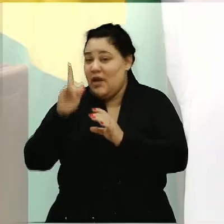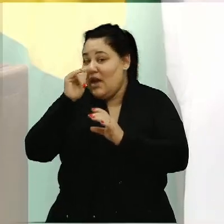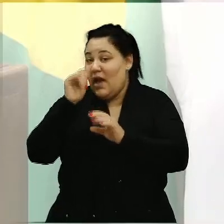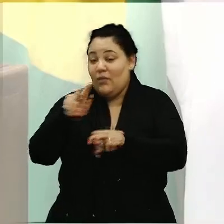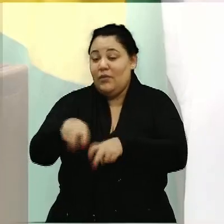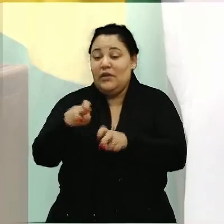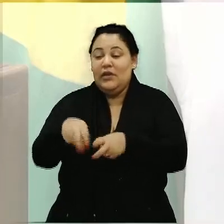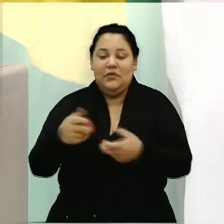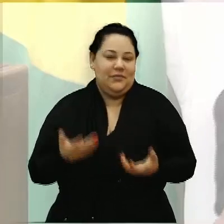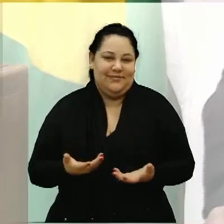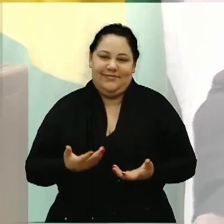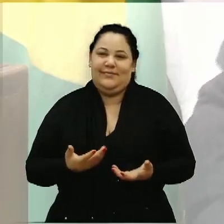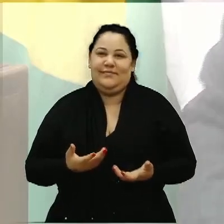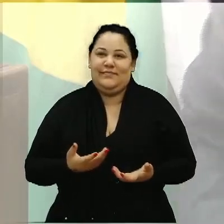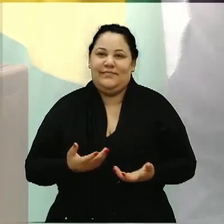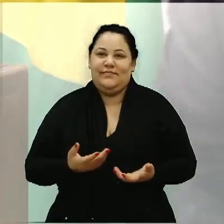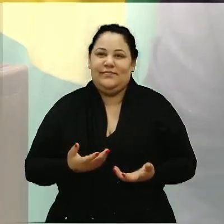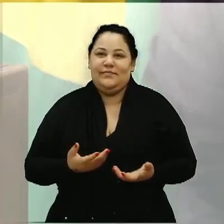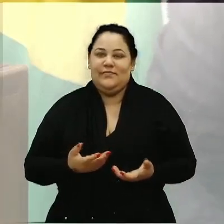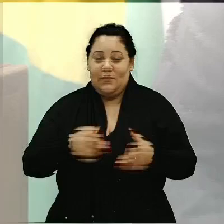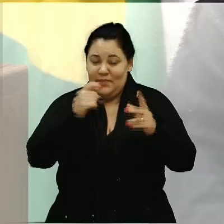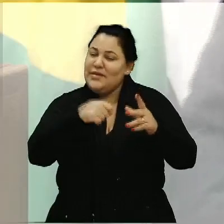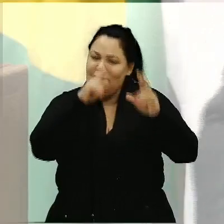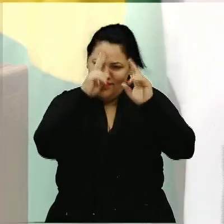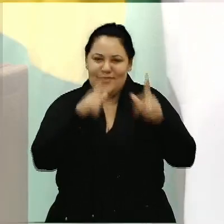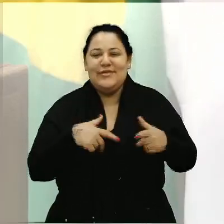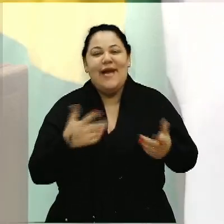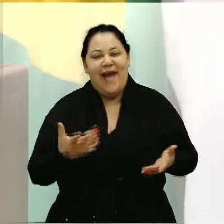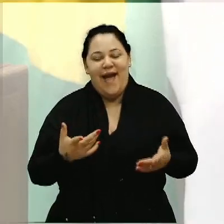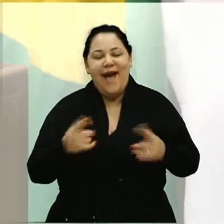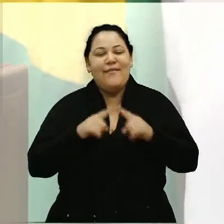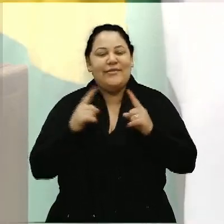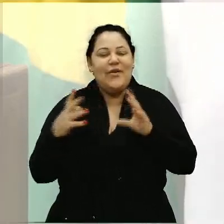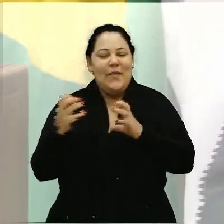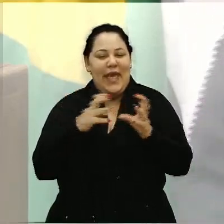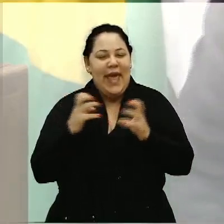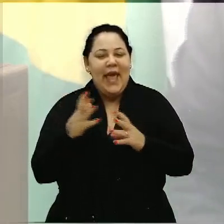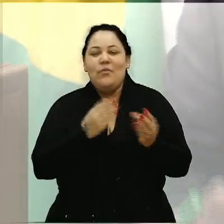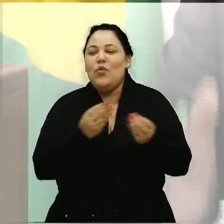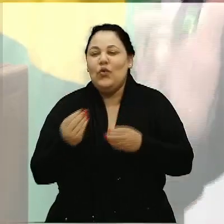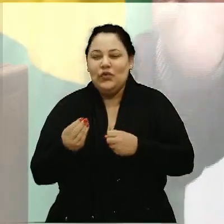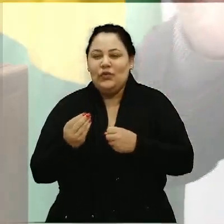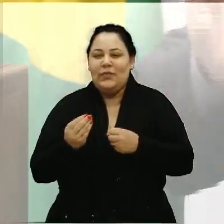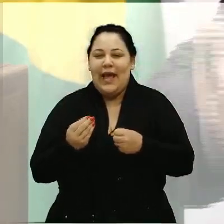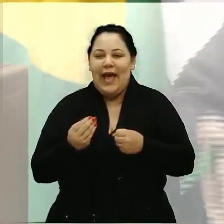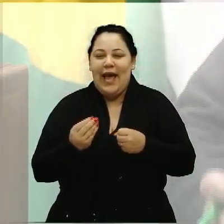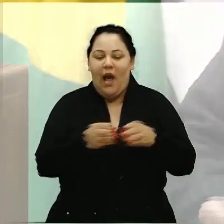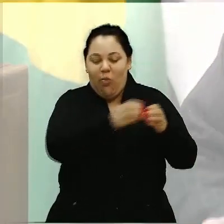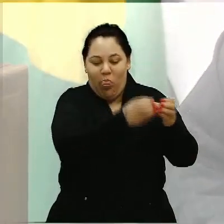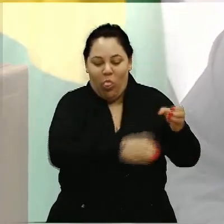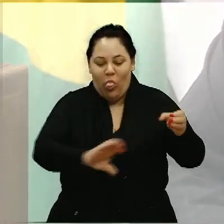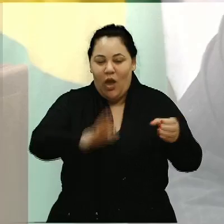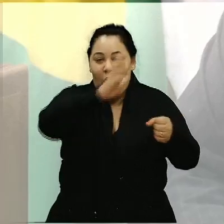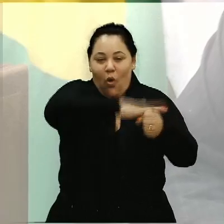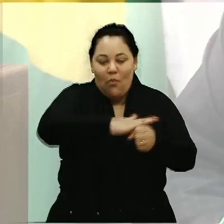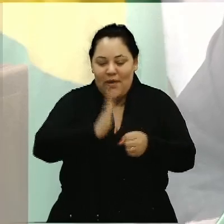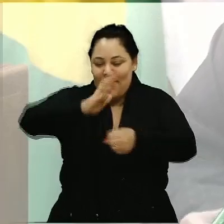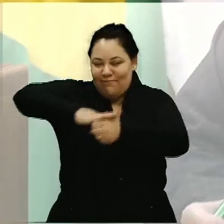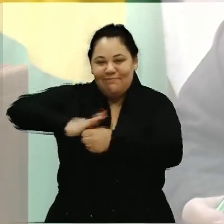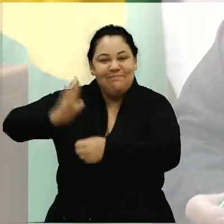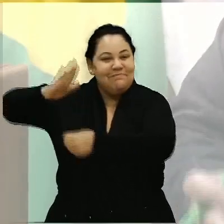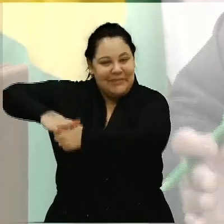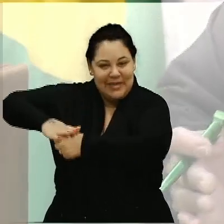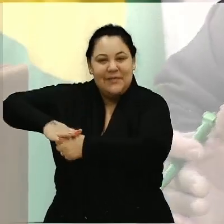isso. Agora, eu briguei muito pela cobertura das valas. Eu acho que o SAMAI poderia não só cobrir as